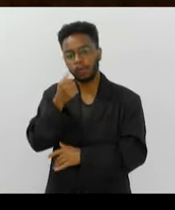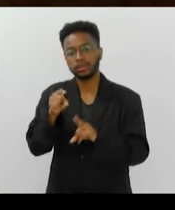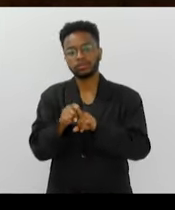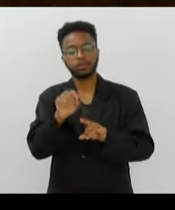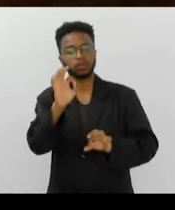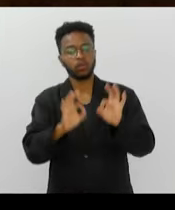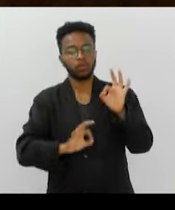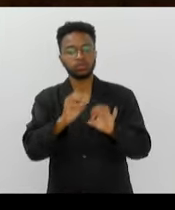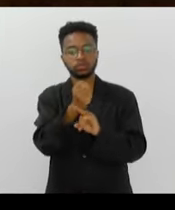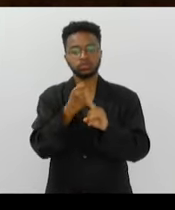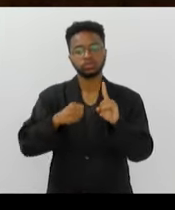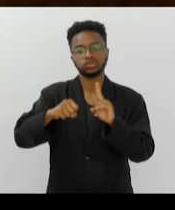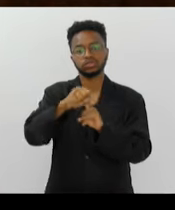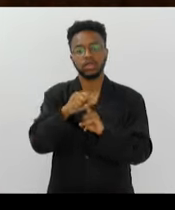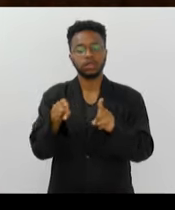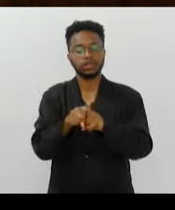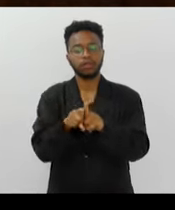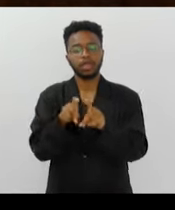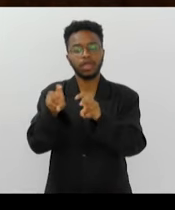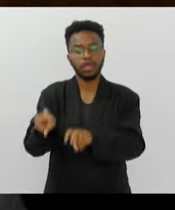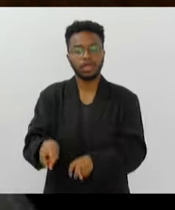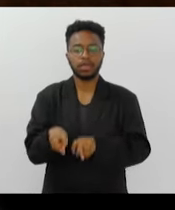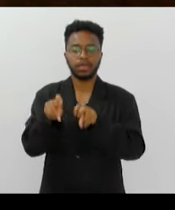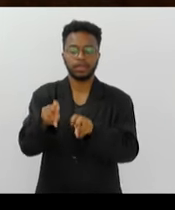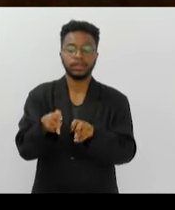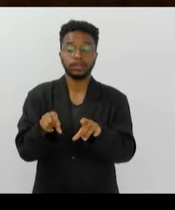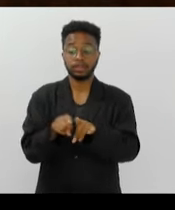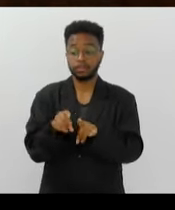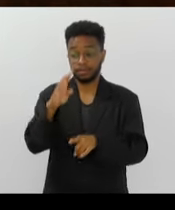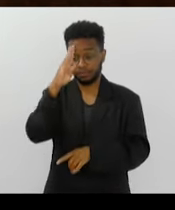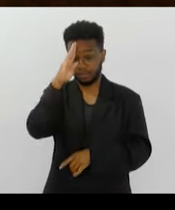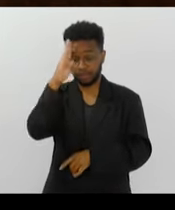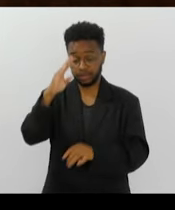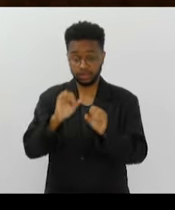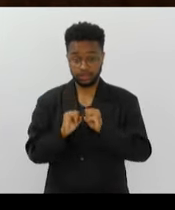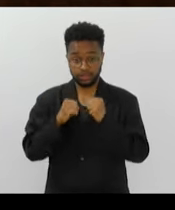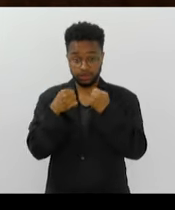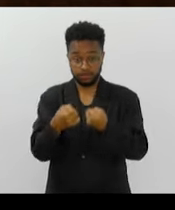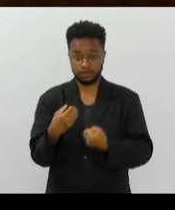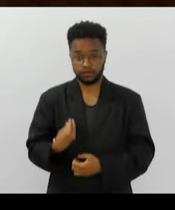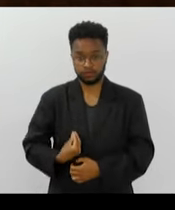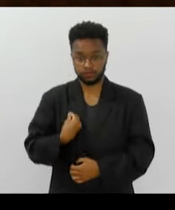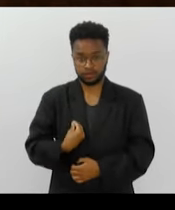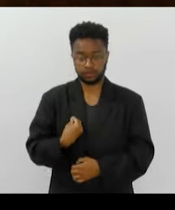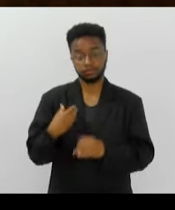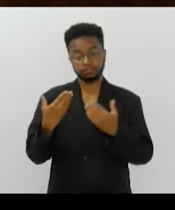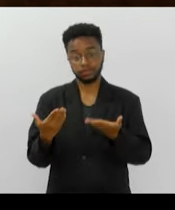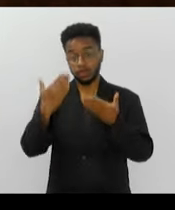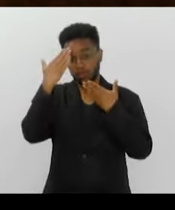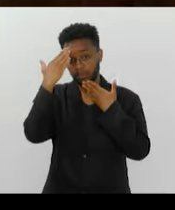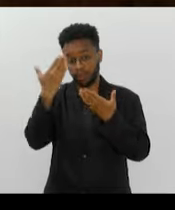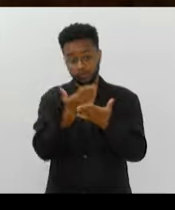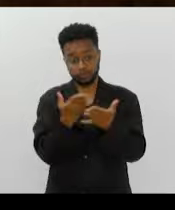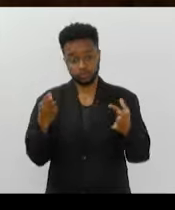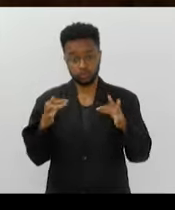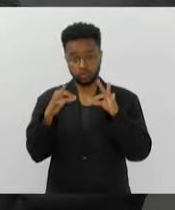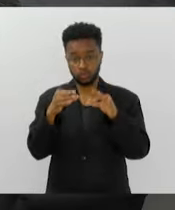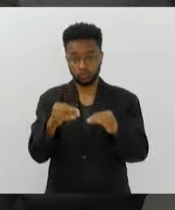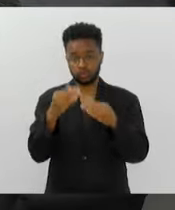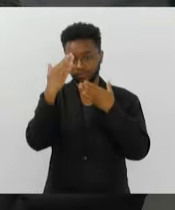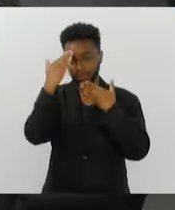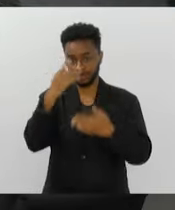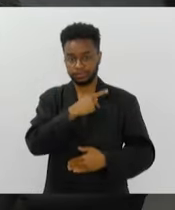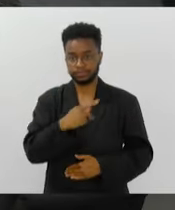social de agroecologia e sobretudo de defesa da vida então muito obrigada a todos e todas